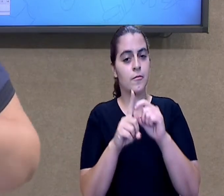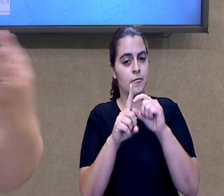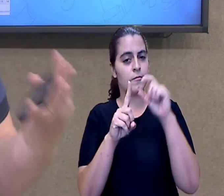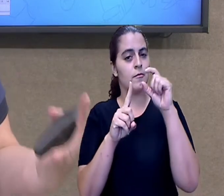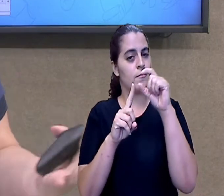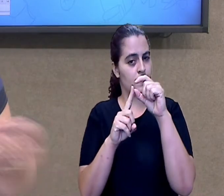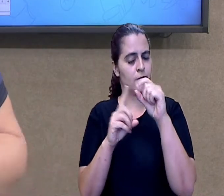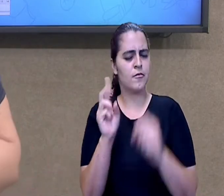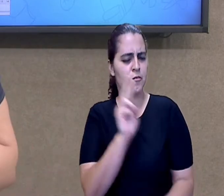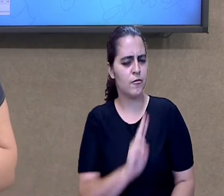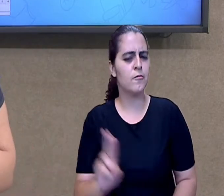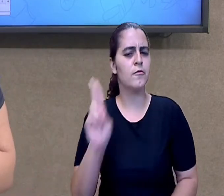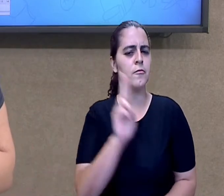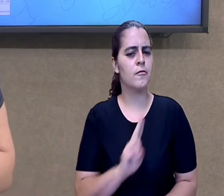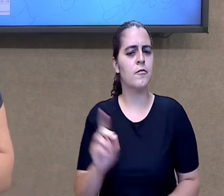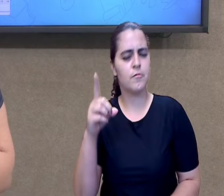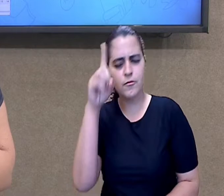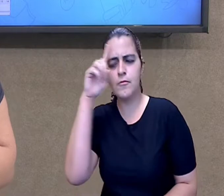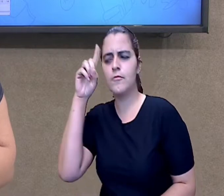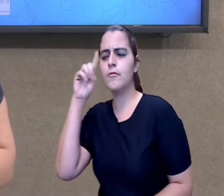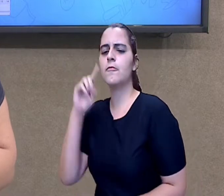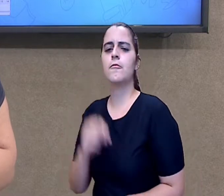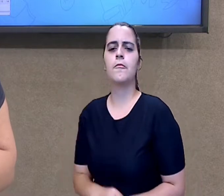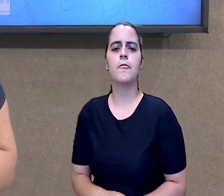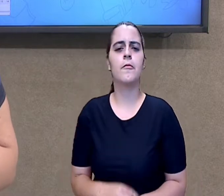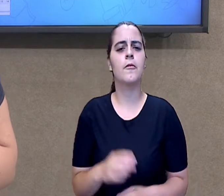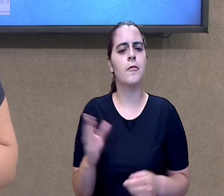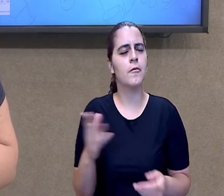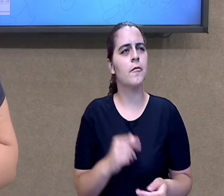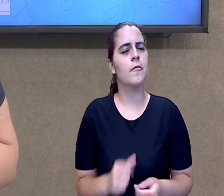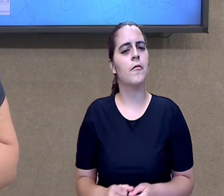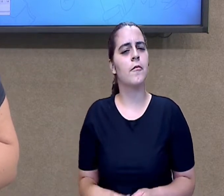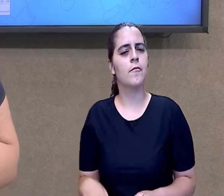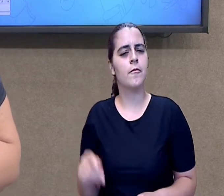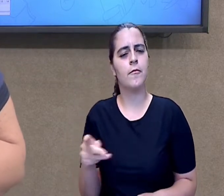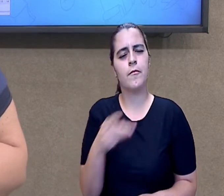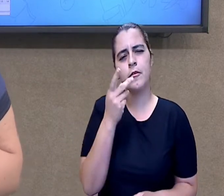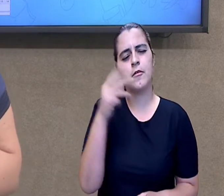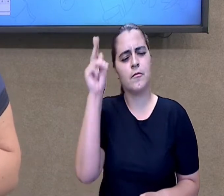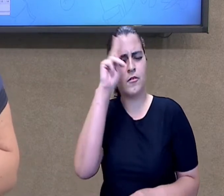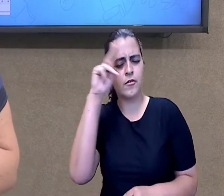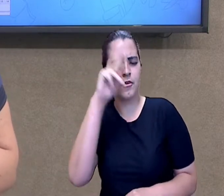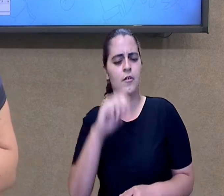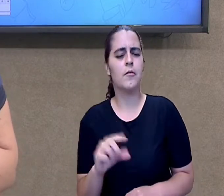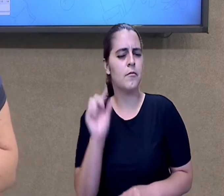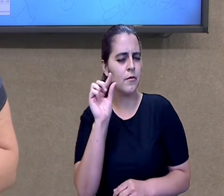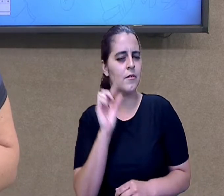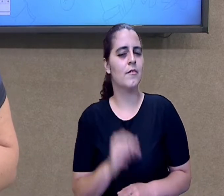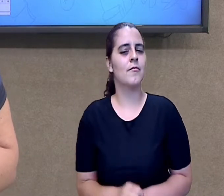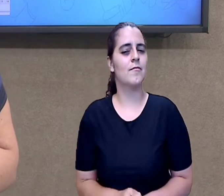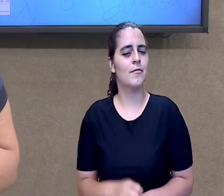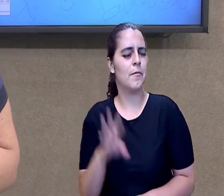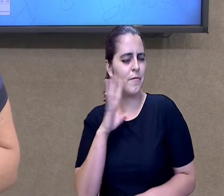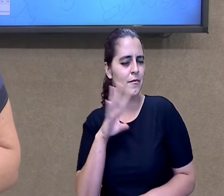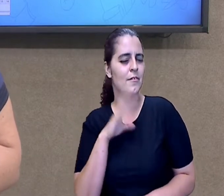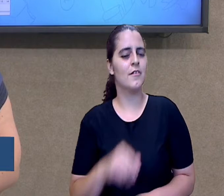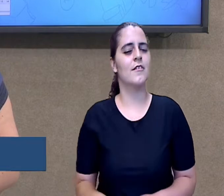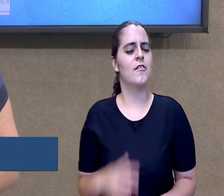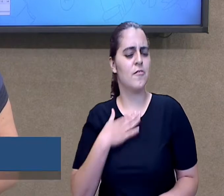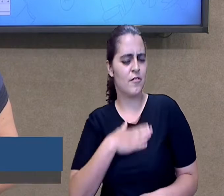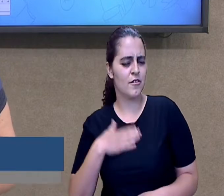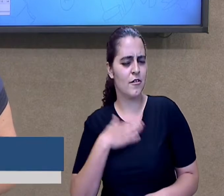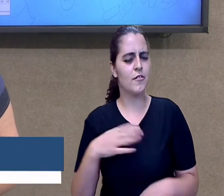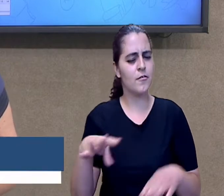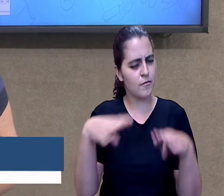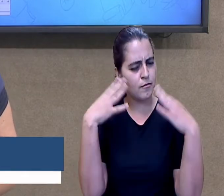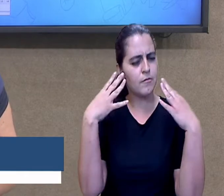nós mais utilizamos no nosso dia a dia. E para isso eu vou contar uma pequena historinha para vocês. Então eu gostaria que vocês